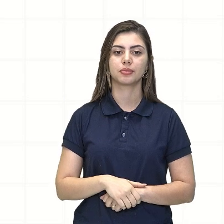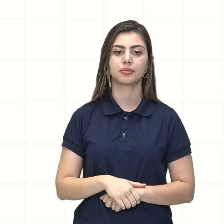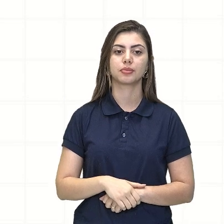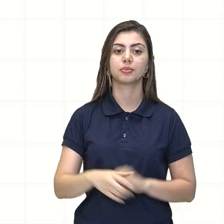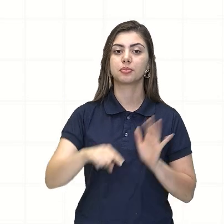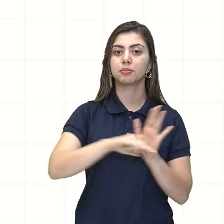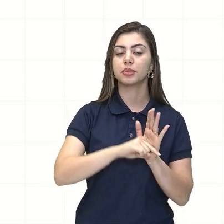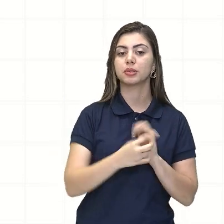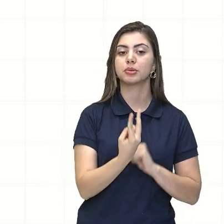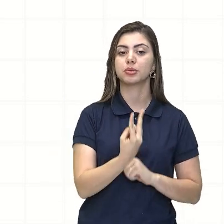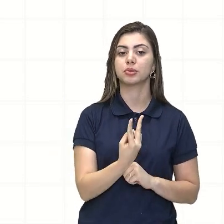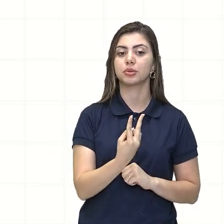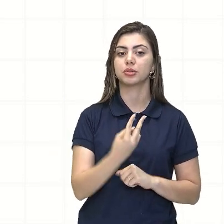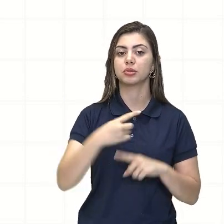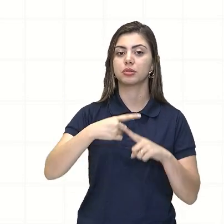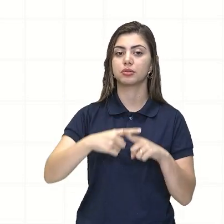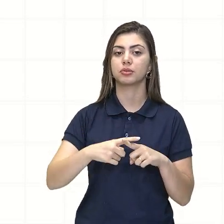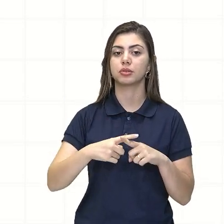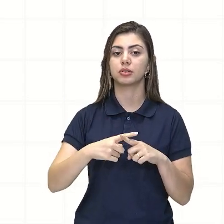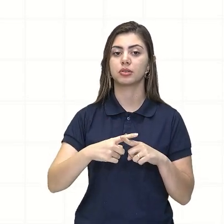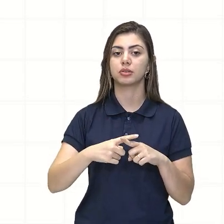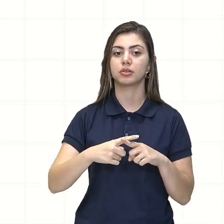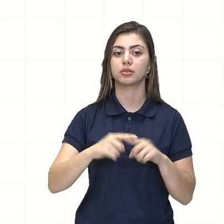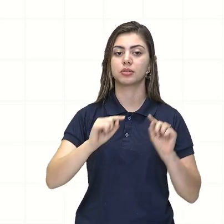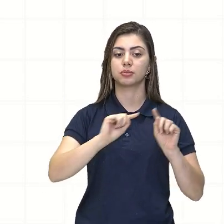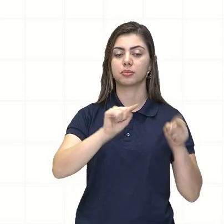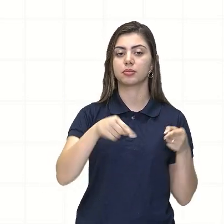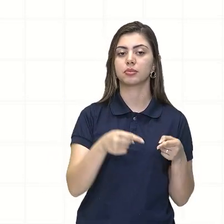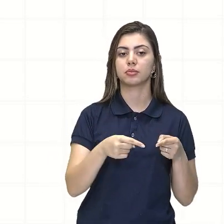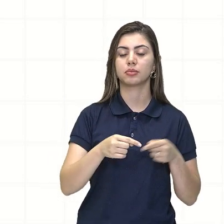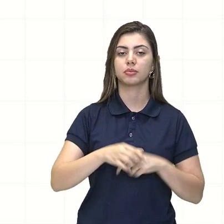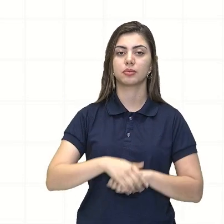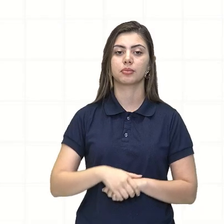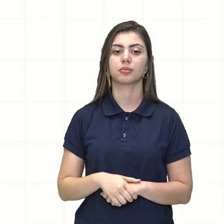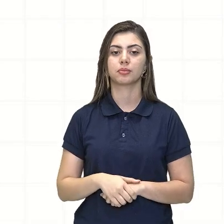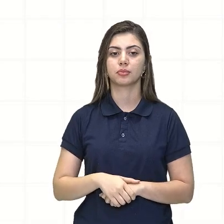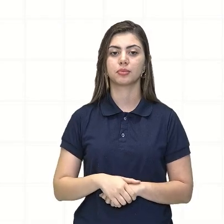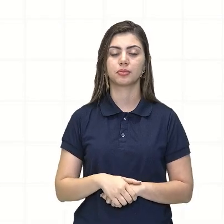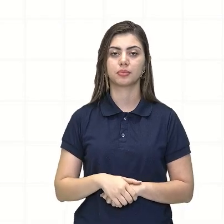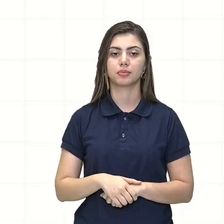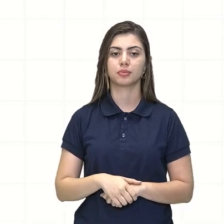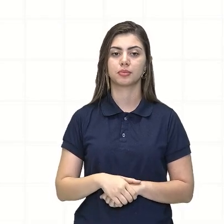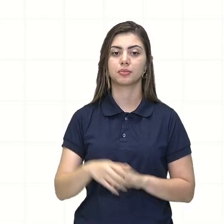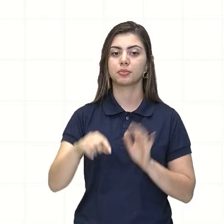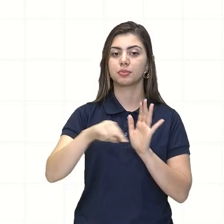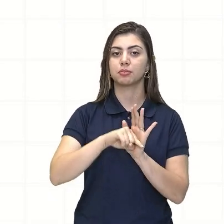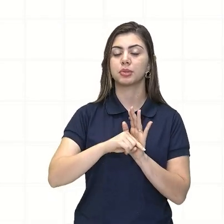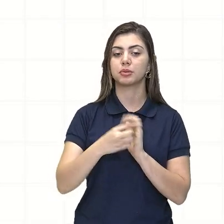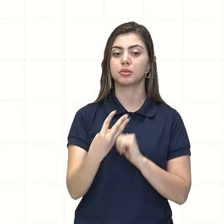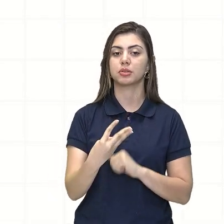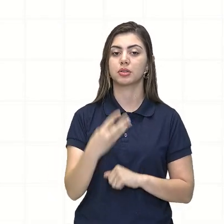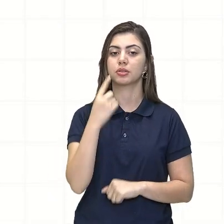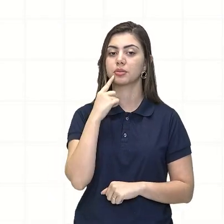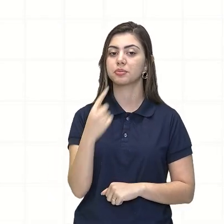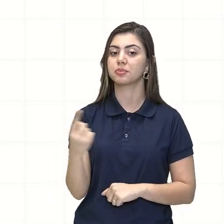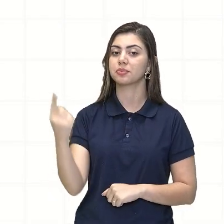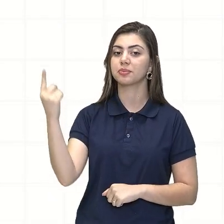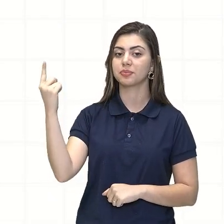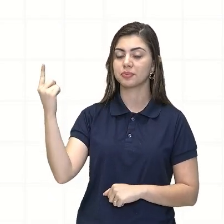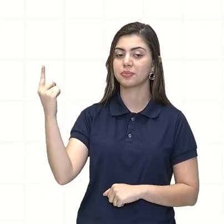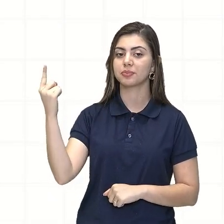Menos 2 vezes, vou botar o xizinho para não atrapalhar vocês, menos 3.